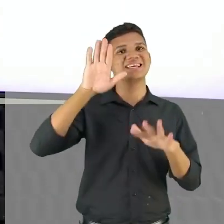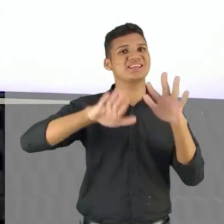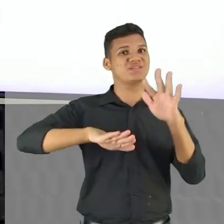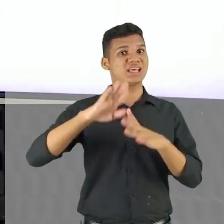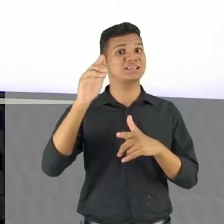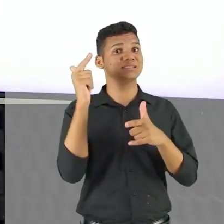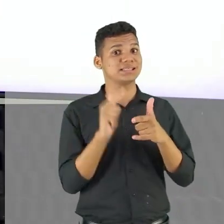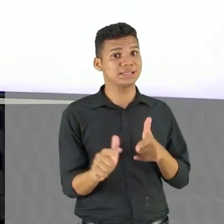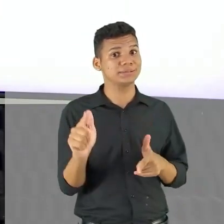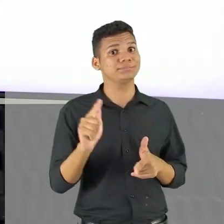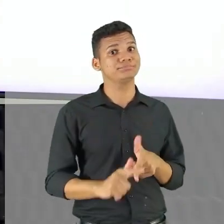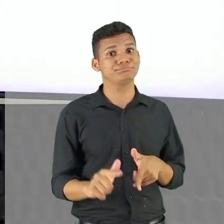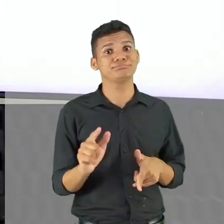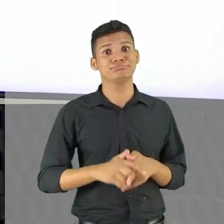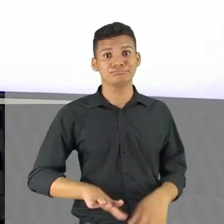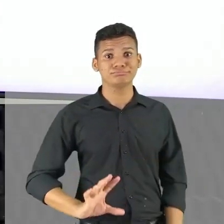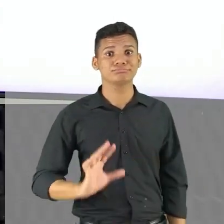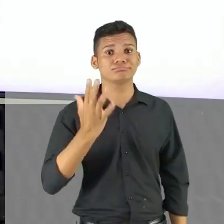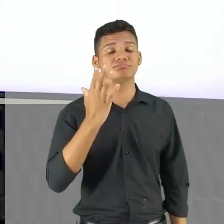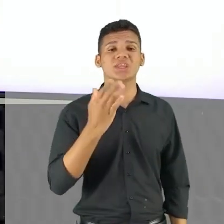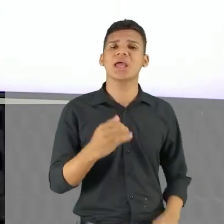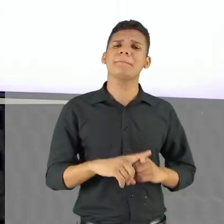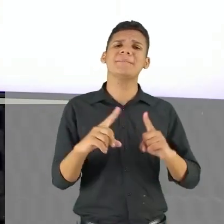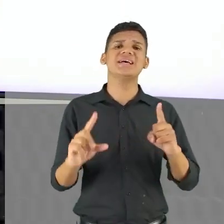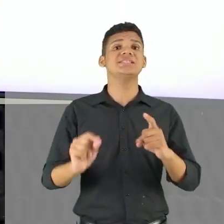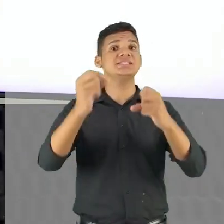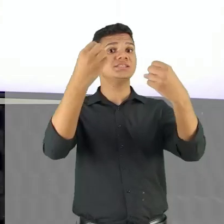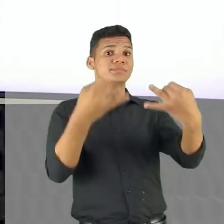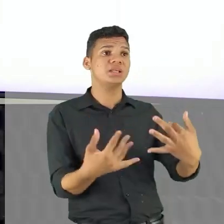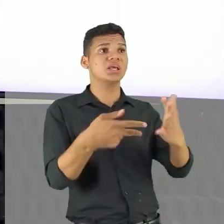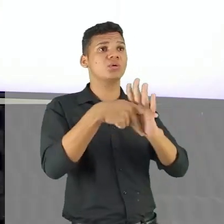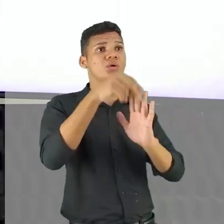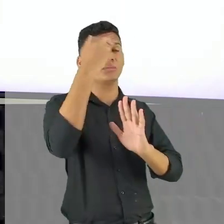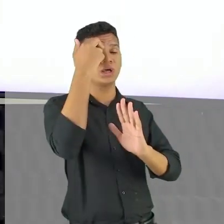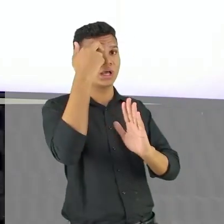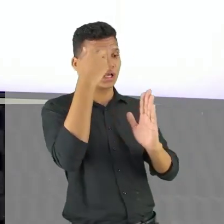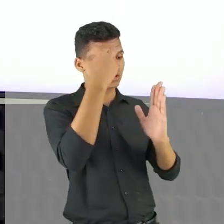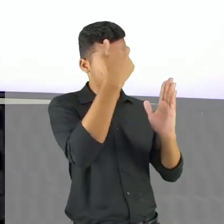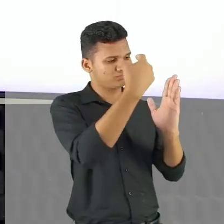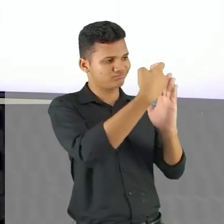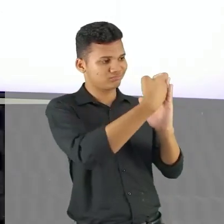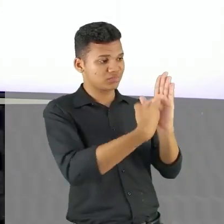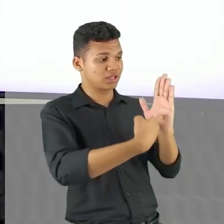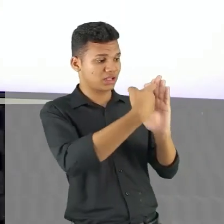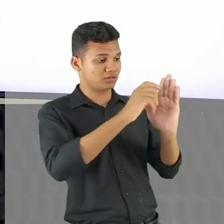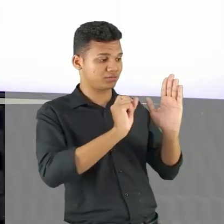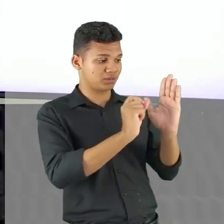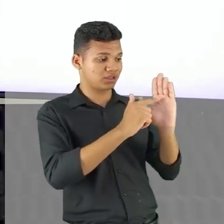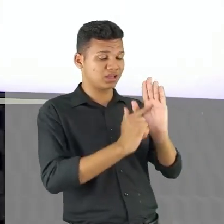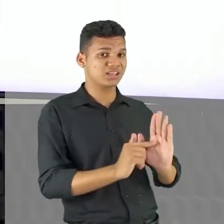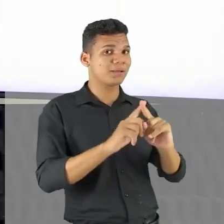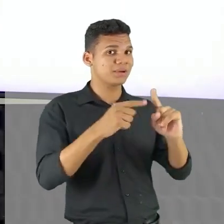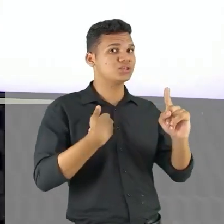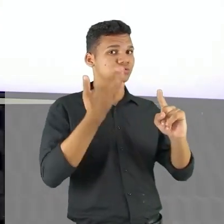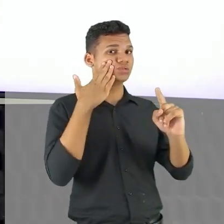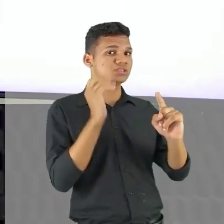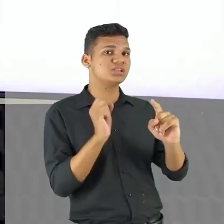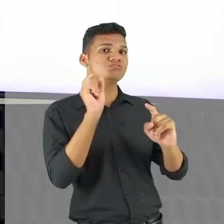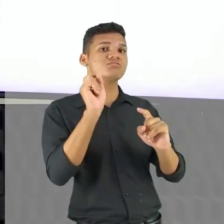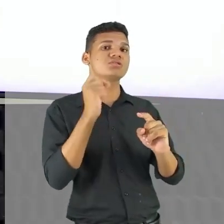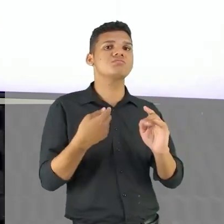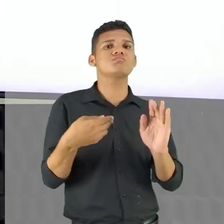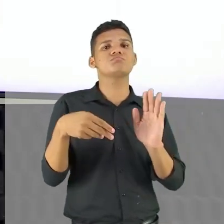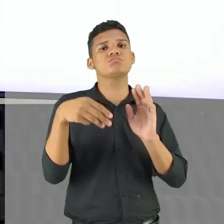problemas seculares. Bem, aqui ele diz que no texto ficou evidente. Eu já sei por que houve a concentração de